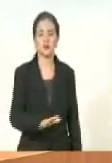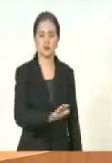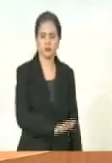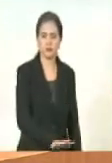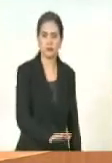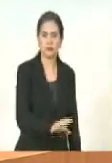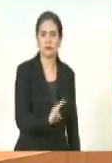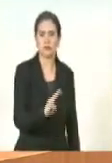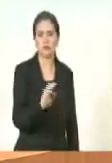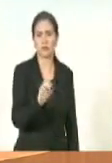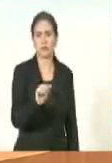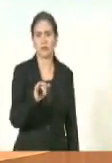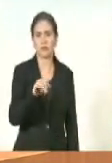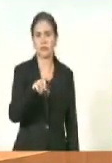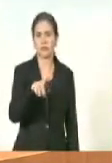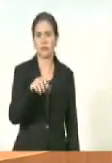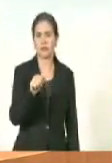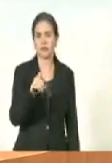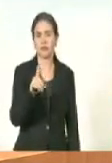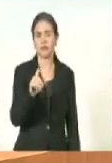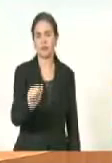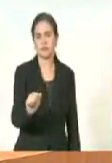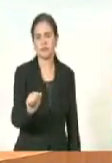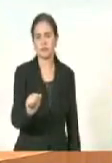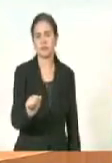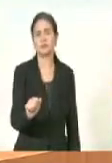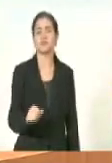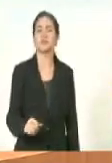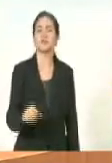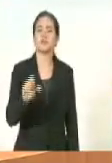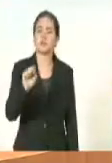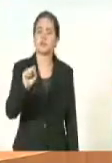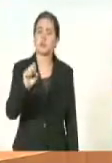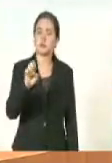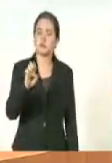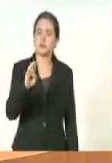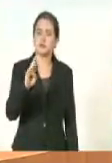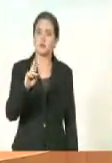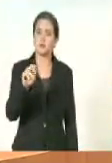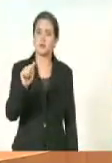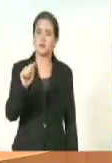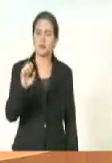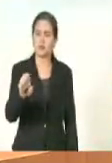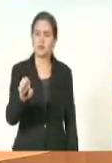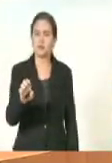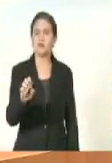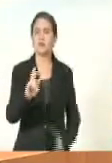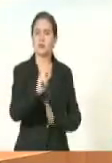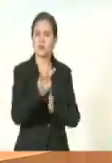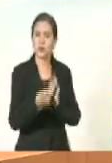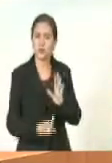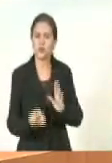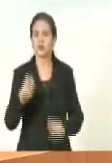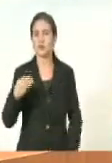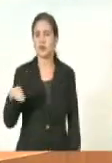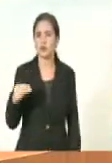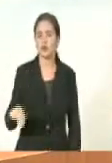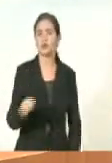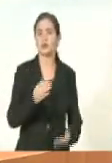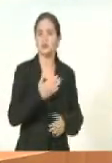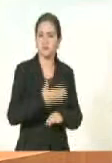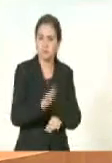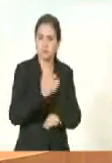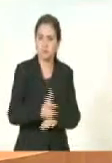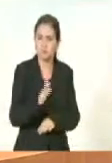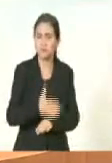discussão, como o SEBRAE, que está ali para poder capacitar os trabalhadores, inclusive vai realizar um projeto no Maranhão para capacitação de